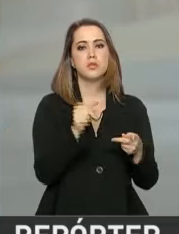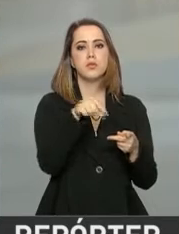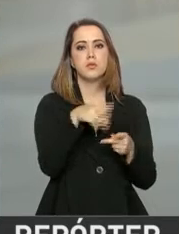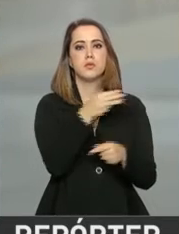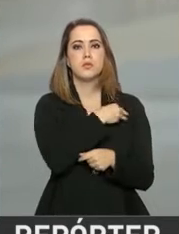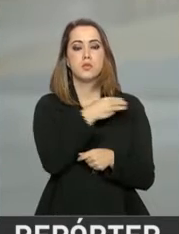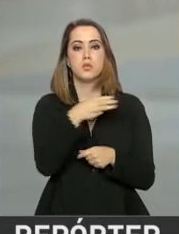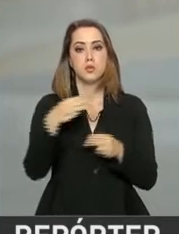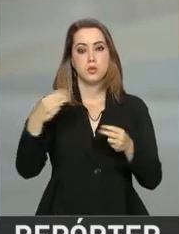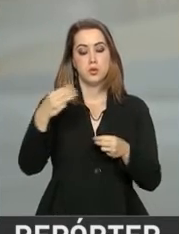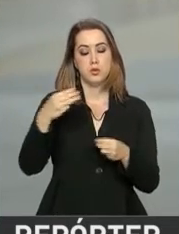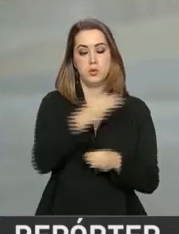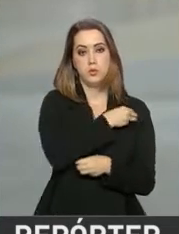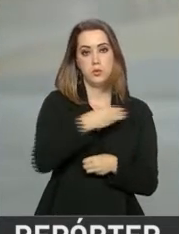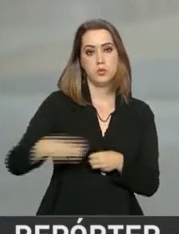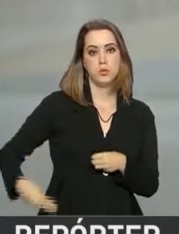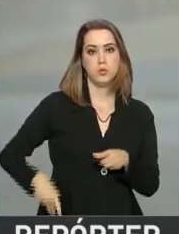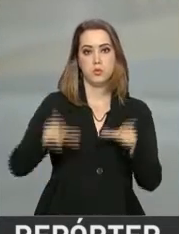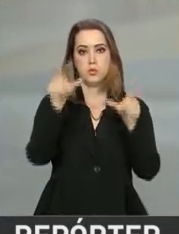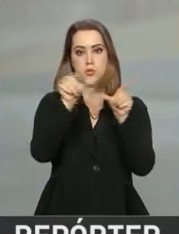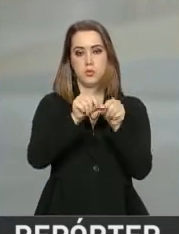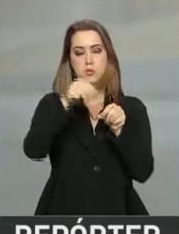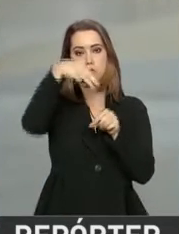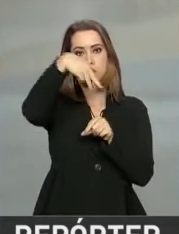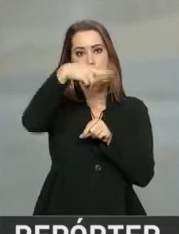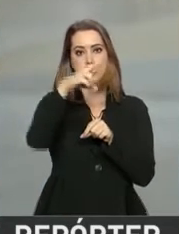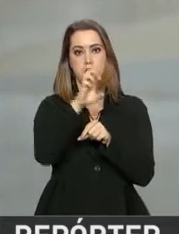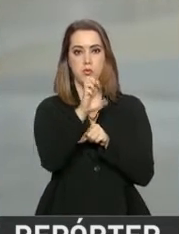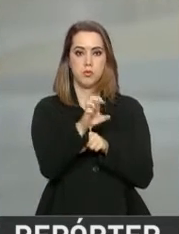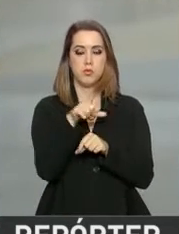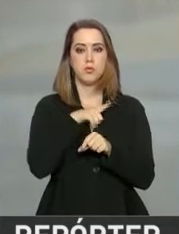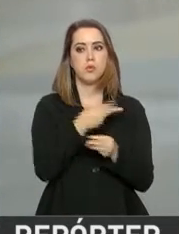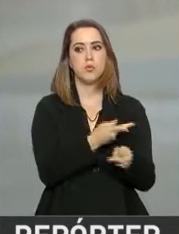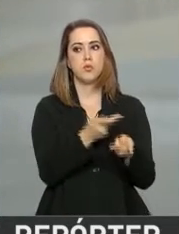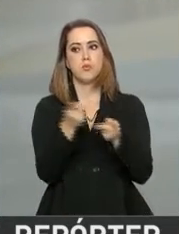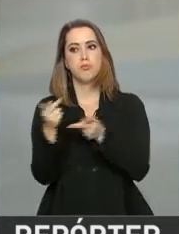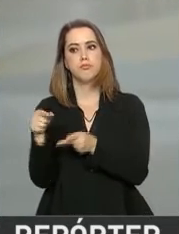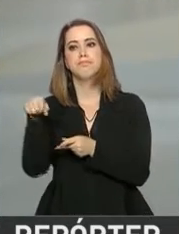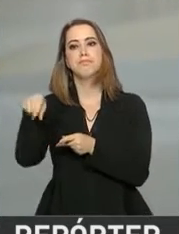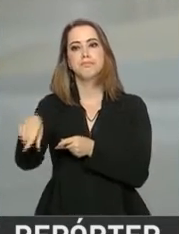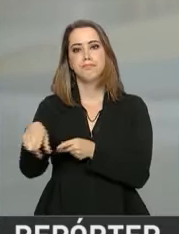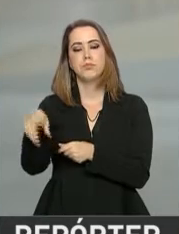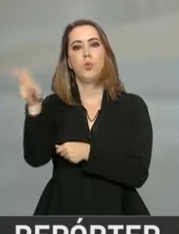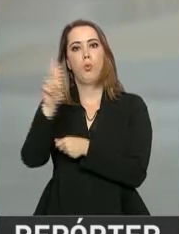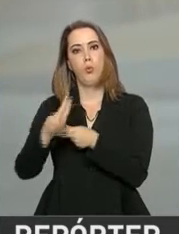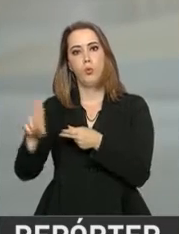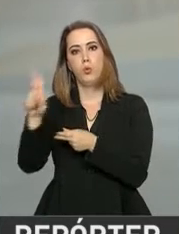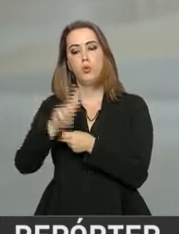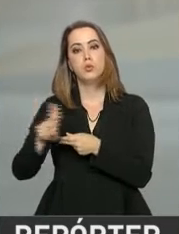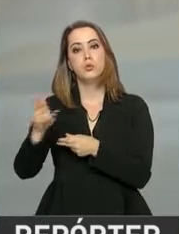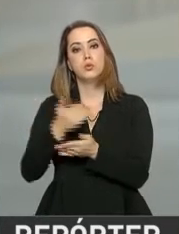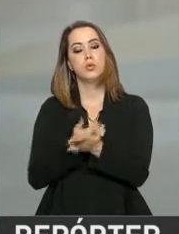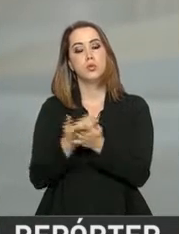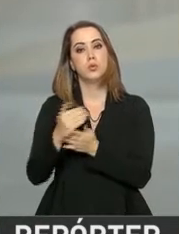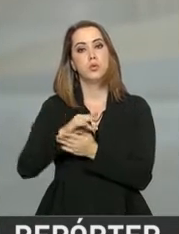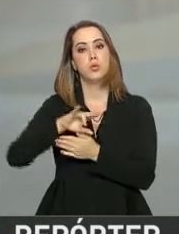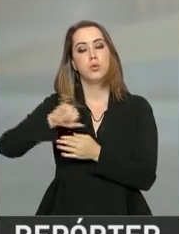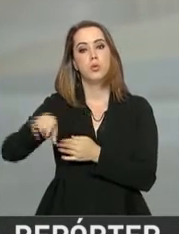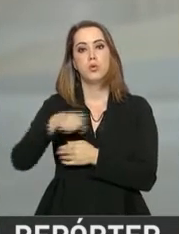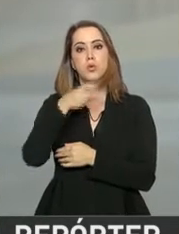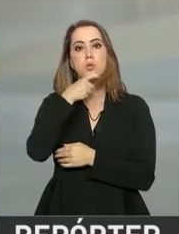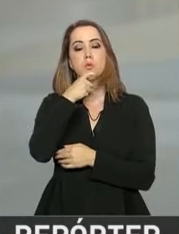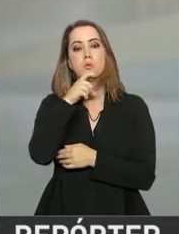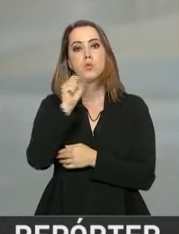ministro das relações exteriores josé serra ao país no começo de julho o governo brasileiro